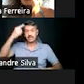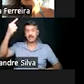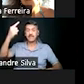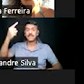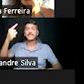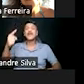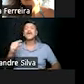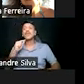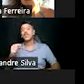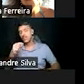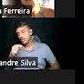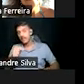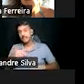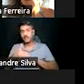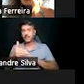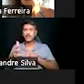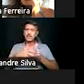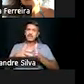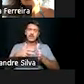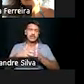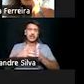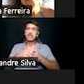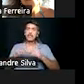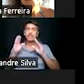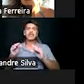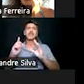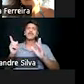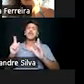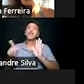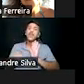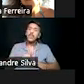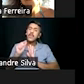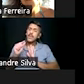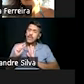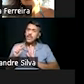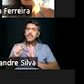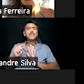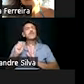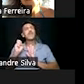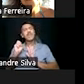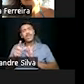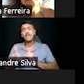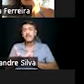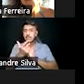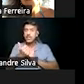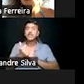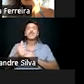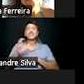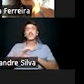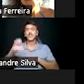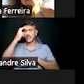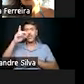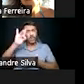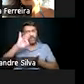algo raro, que não se pode tocar, que tem uma relação com o patrimônio cultural, o que não é real. Não é real nem